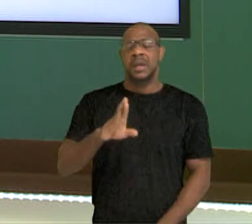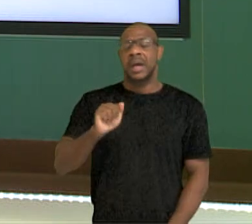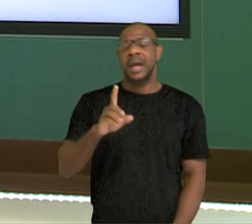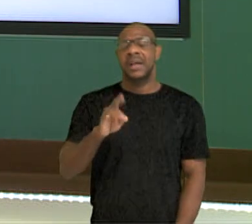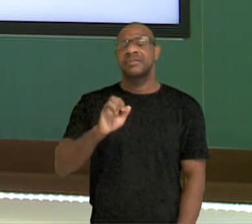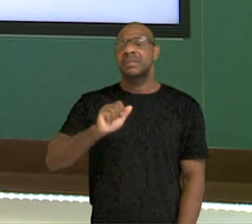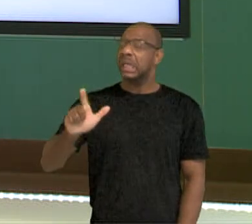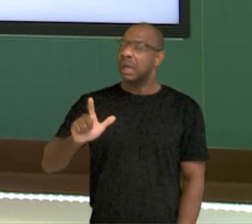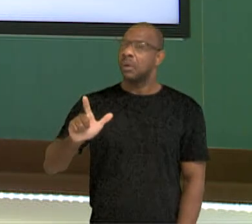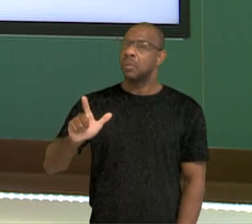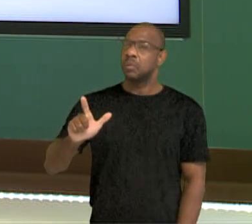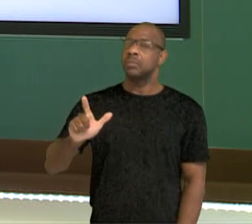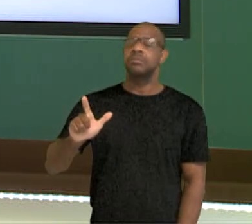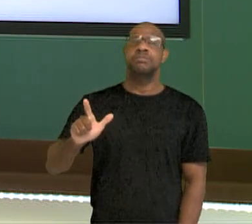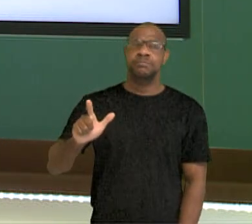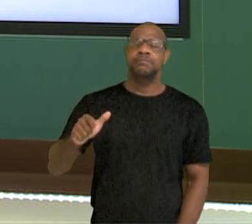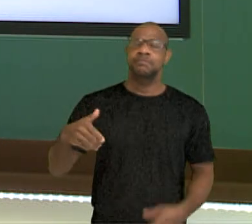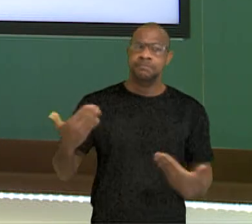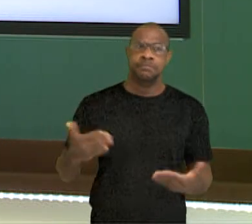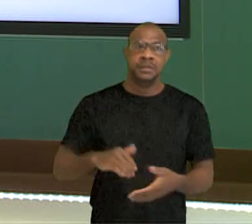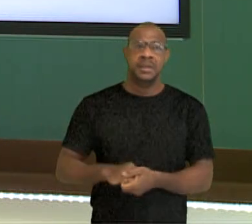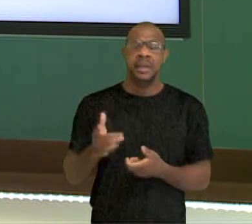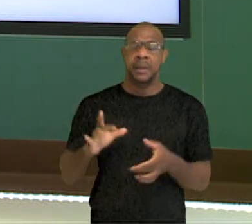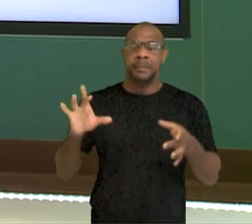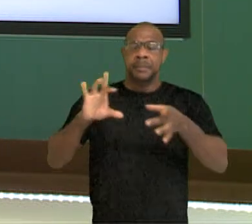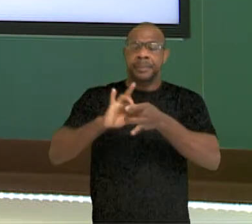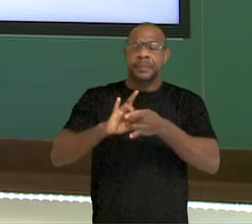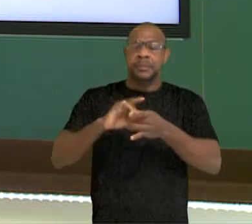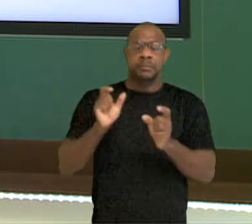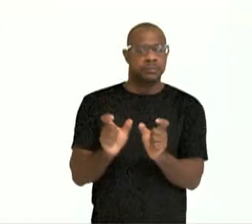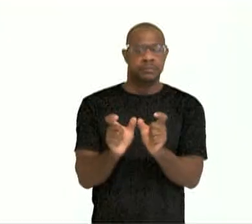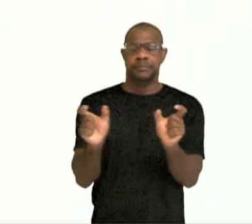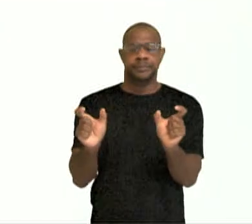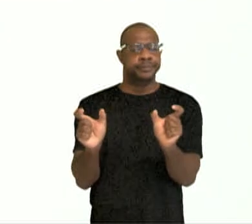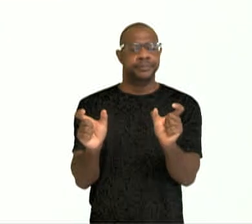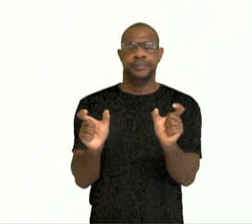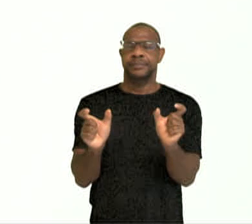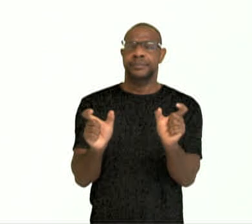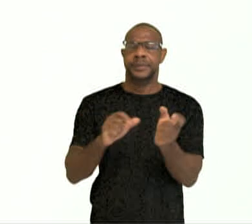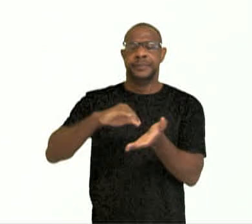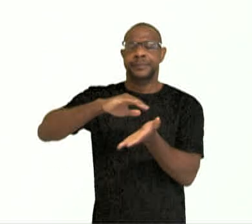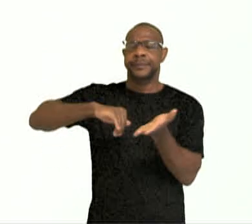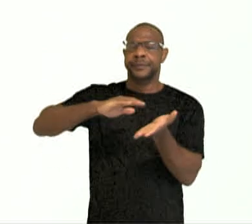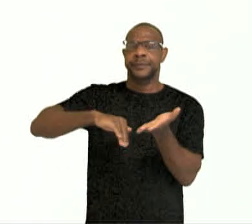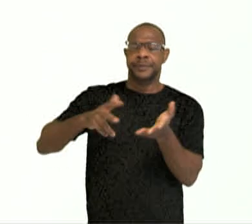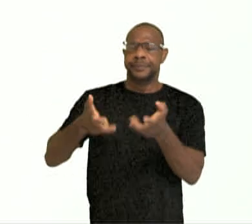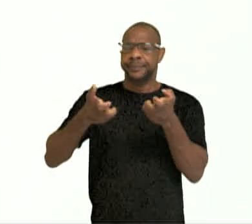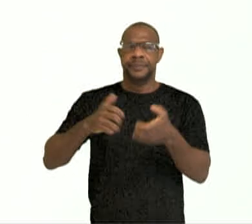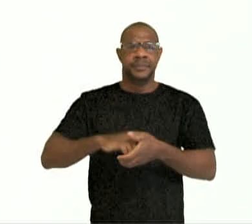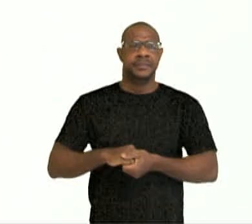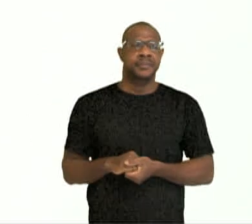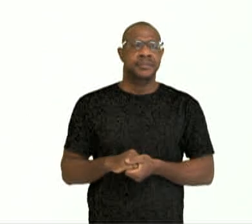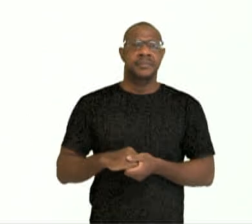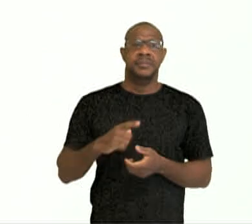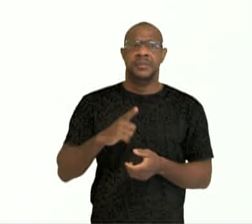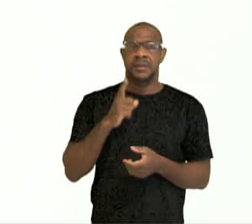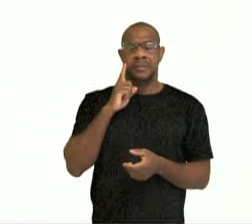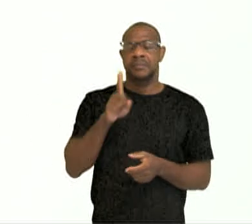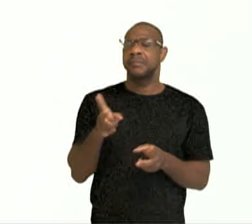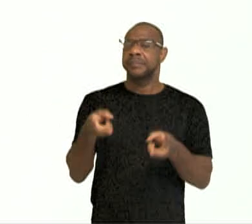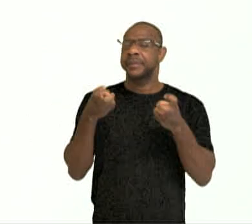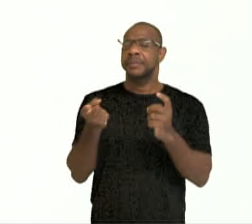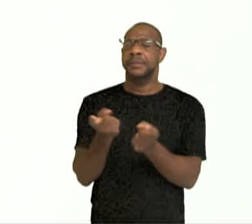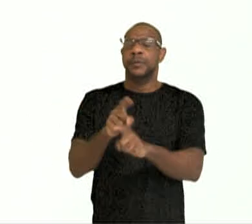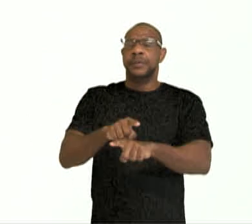o paradoxo, né? É a associação de termos que se excluem aparentemente. Trata-se de uma contradição